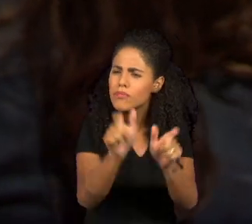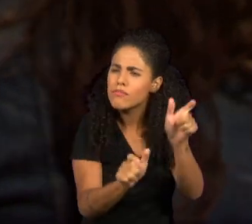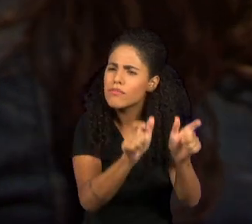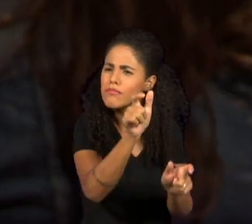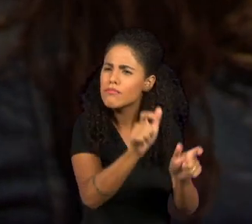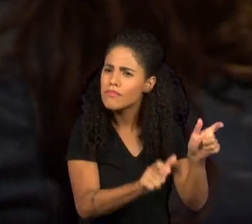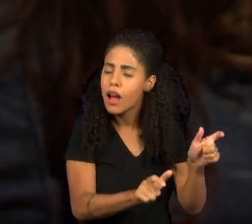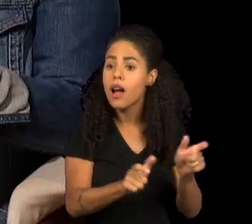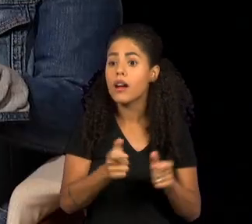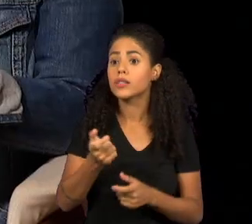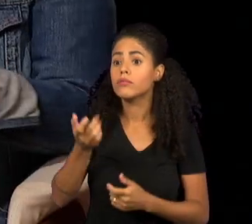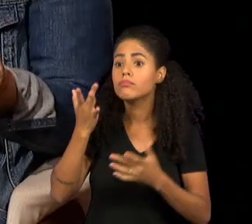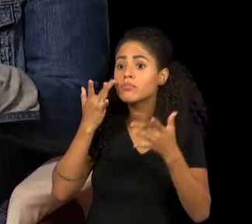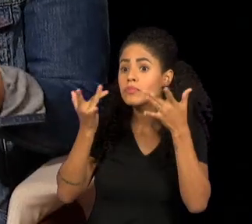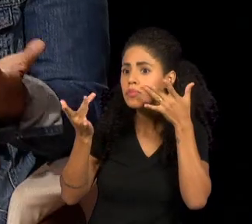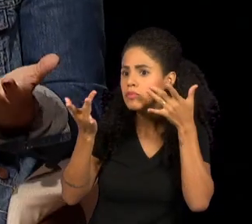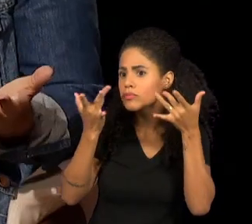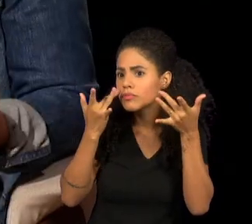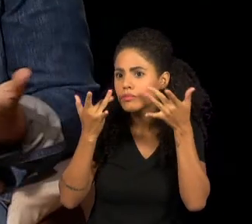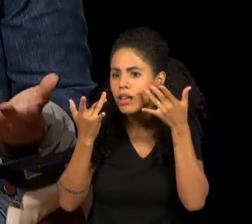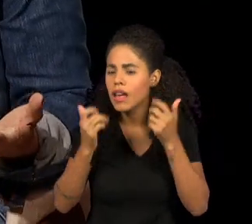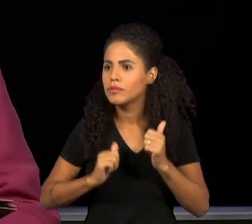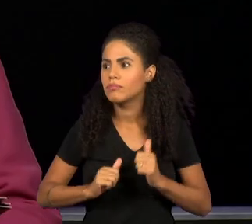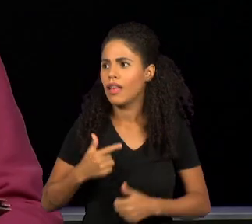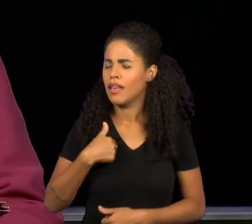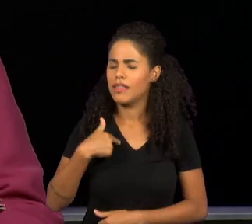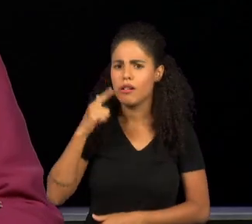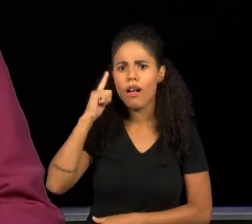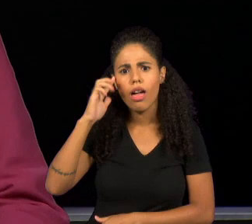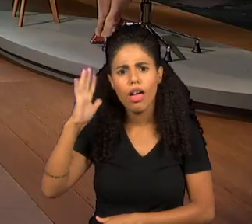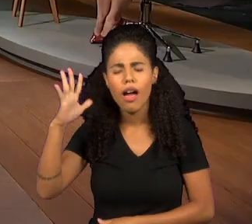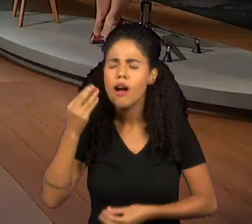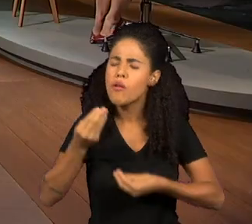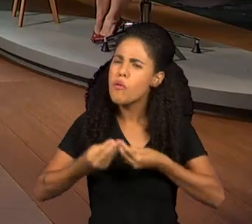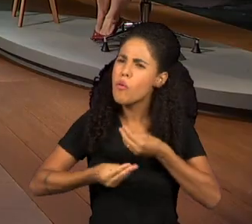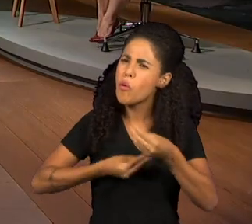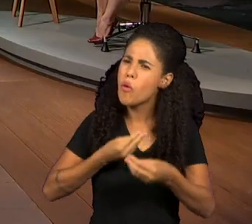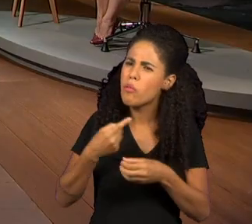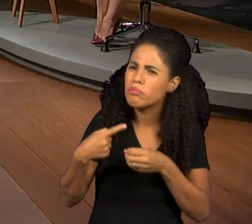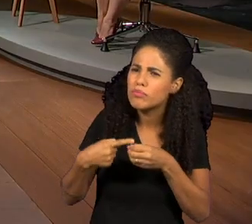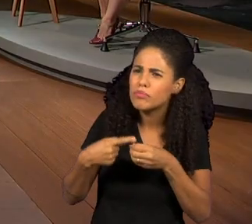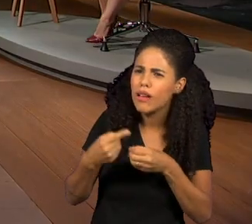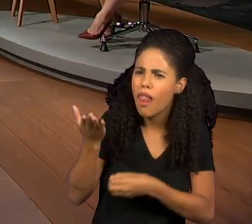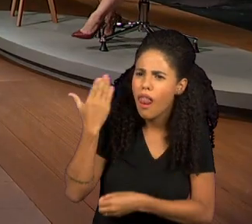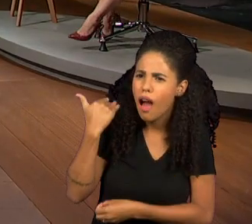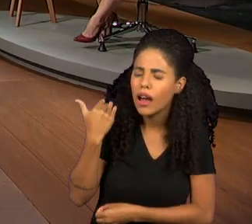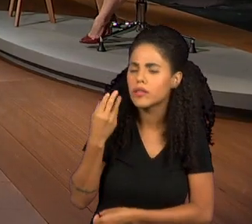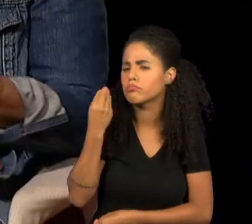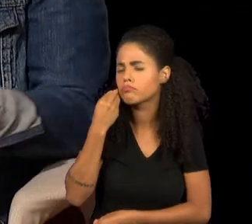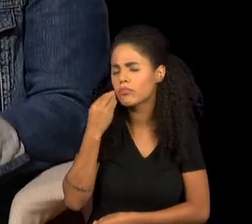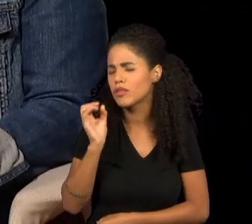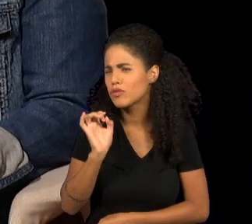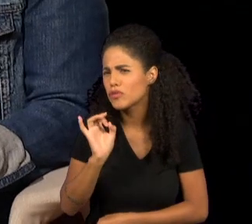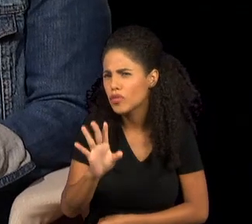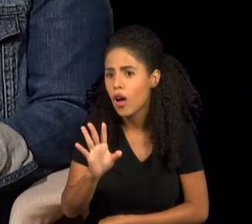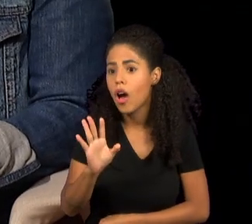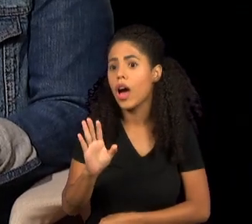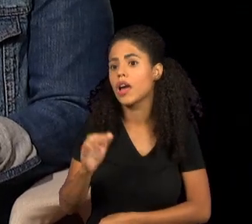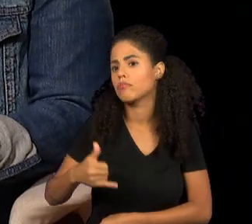um teatro. Imagina, teatro em Mogi Guaçu, mas era, assim, bem experimental. E aí eu tinha